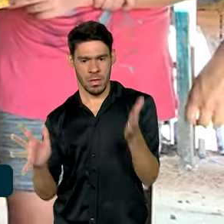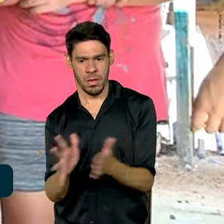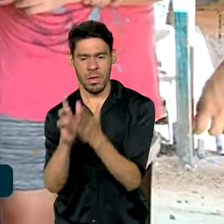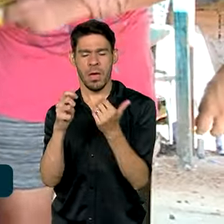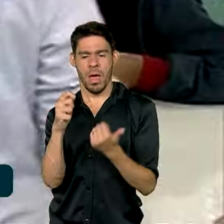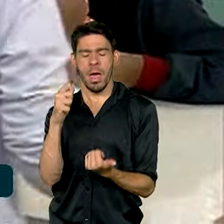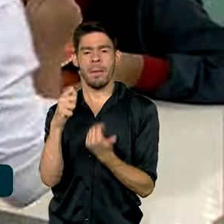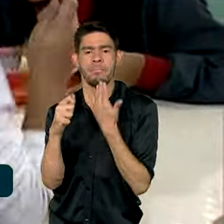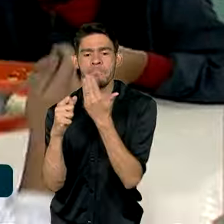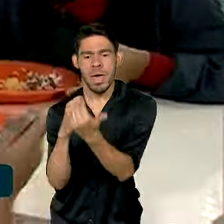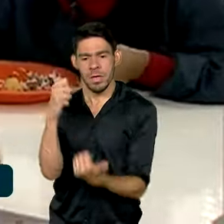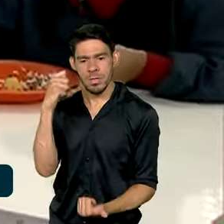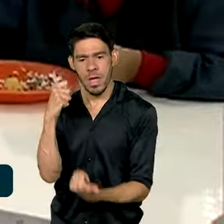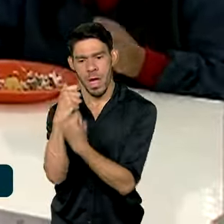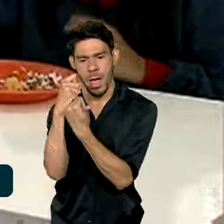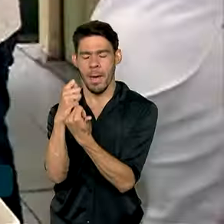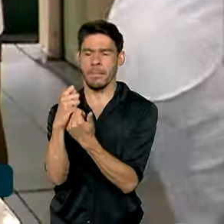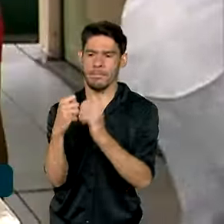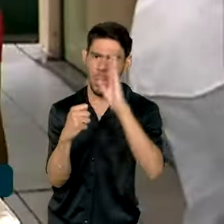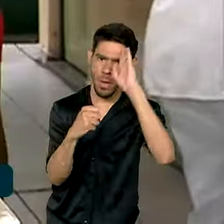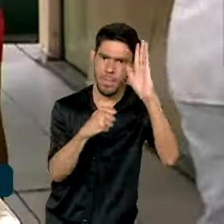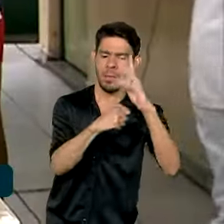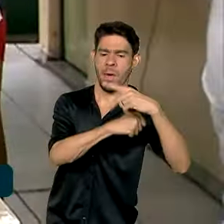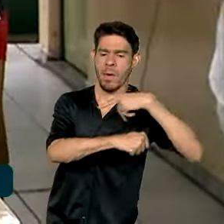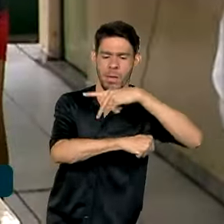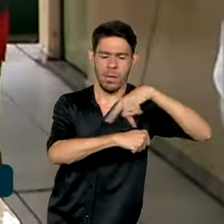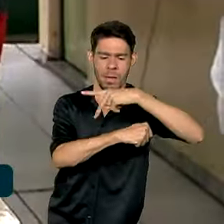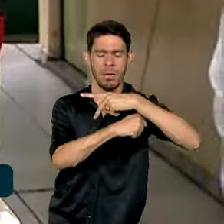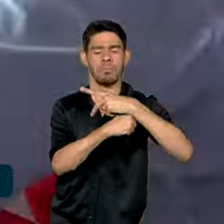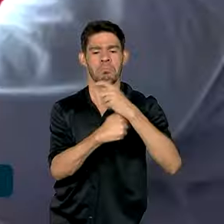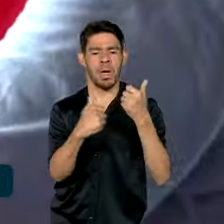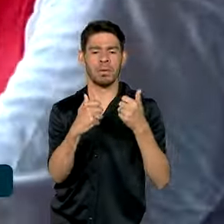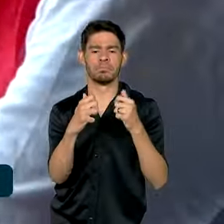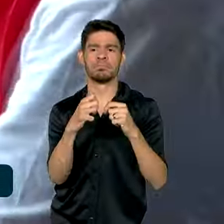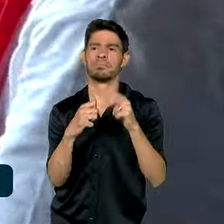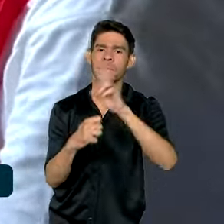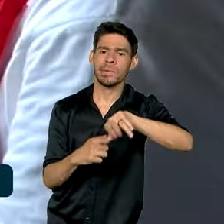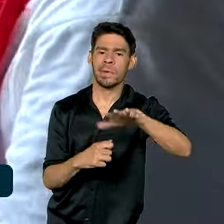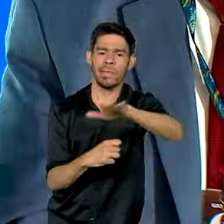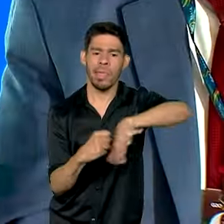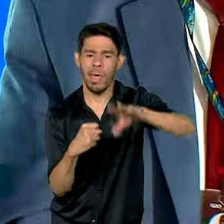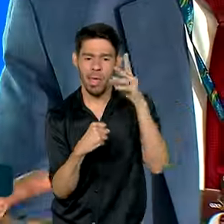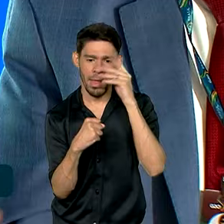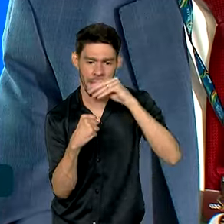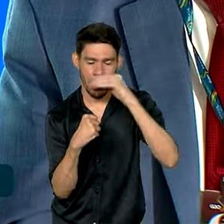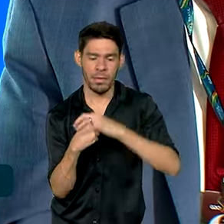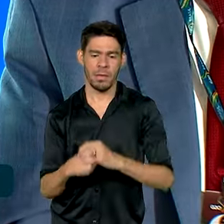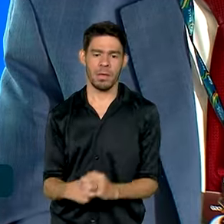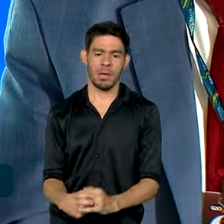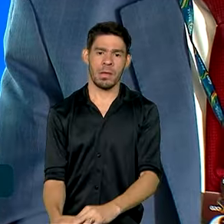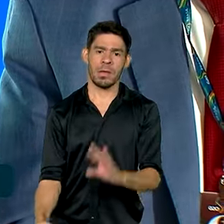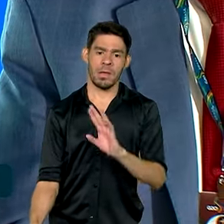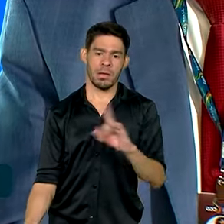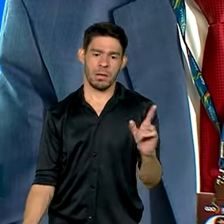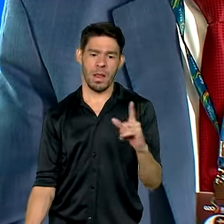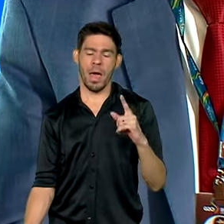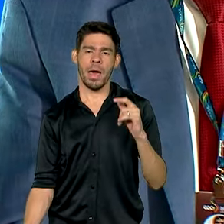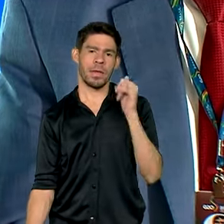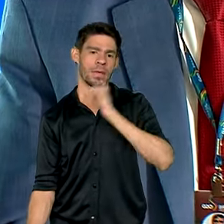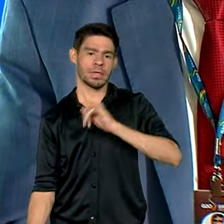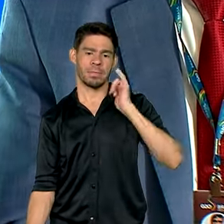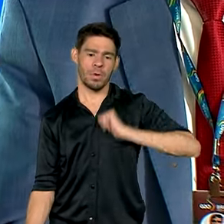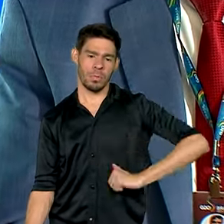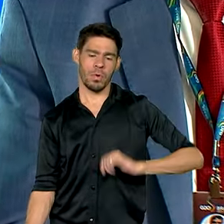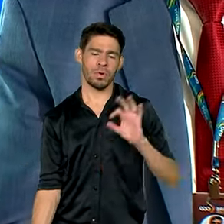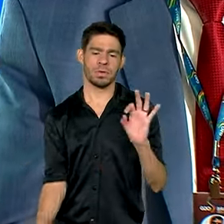o apoio das maiores economias para aplicá-los em regiões vulneráveis. É bastante óbvio que coisas como Bolsa Família,